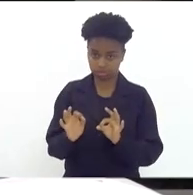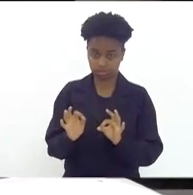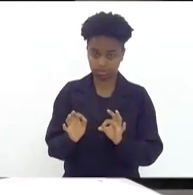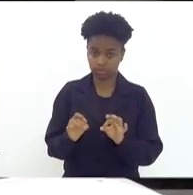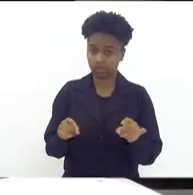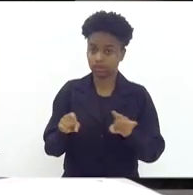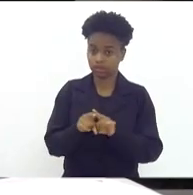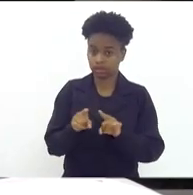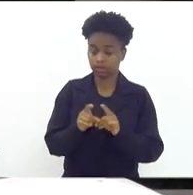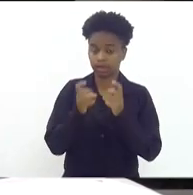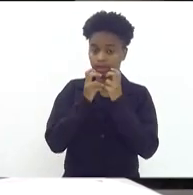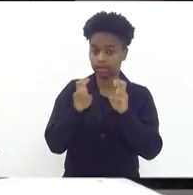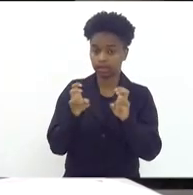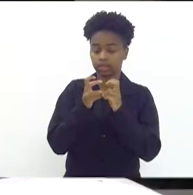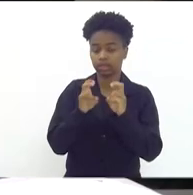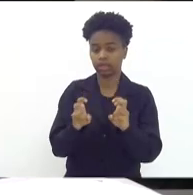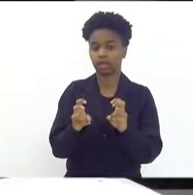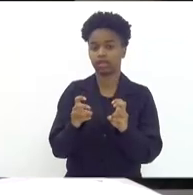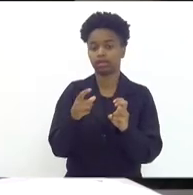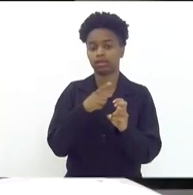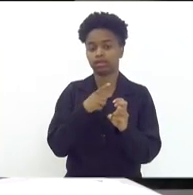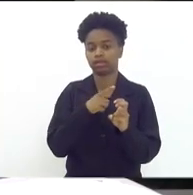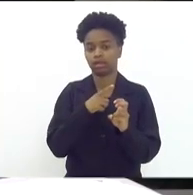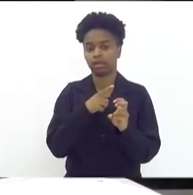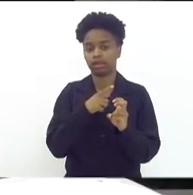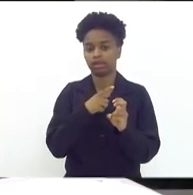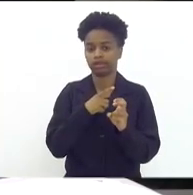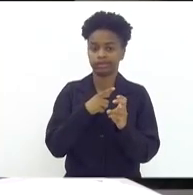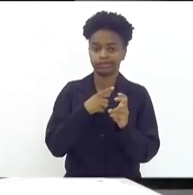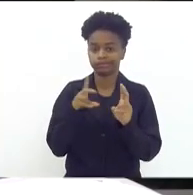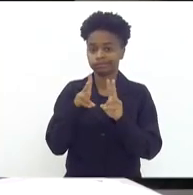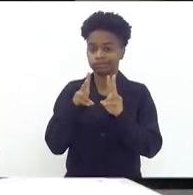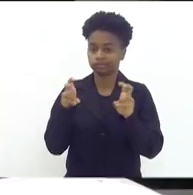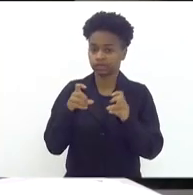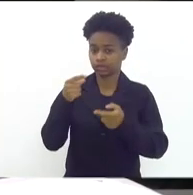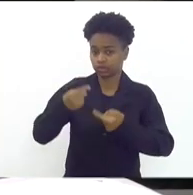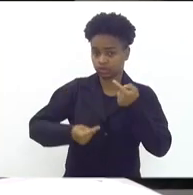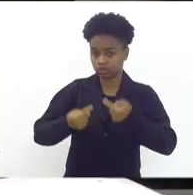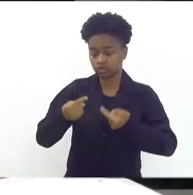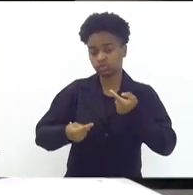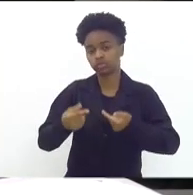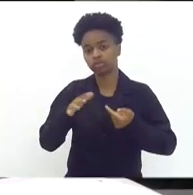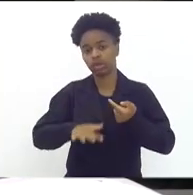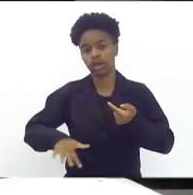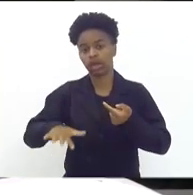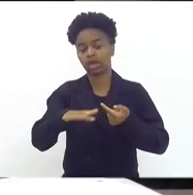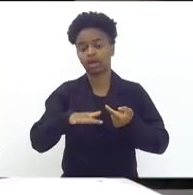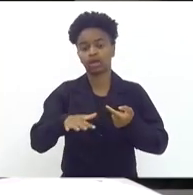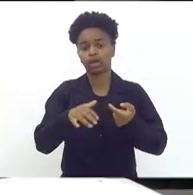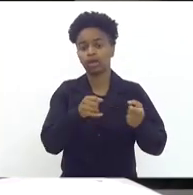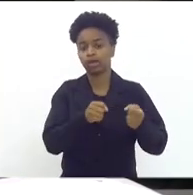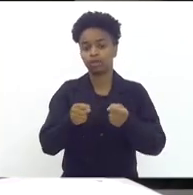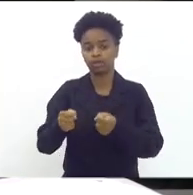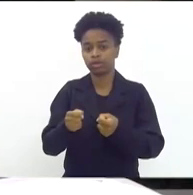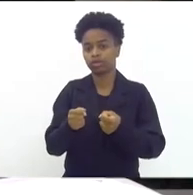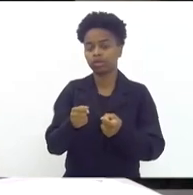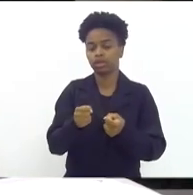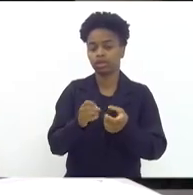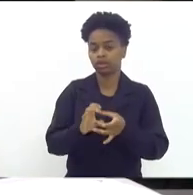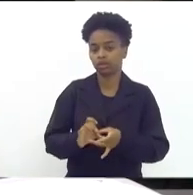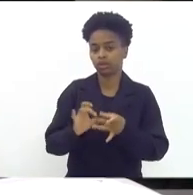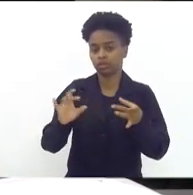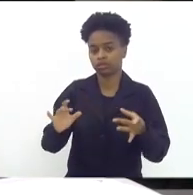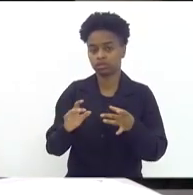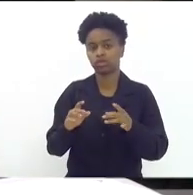e a SuperVia existe aí uma questão muito grande que está sendo discutida no âmbito do Poder concedente com a concessionária em relação